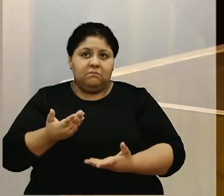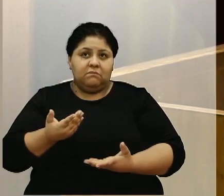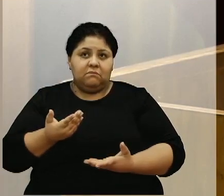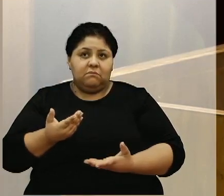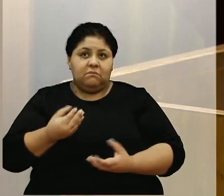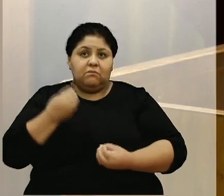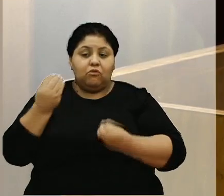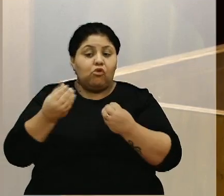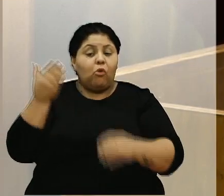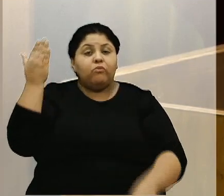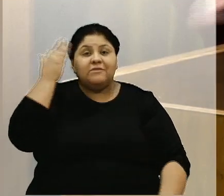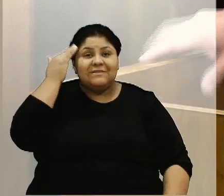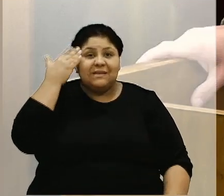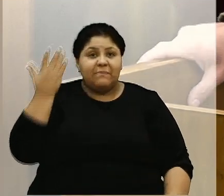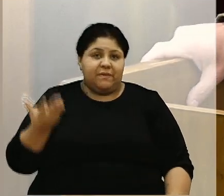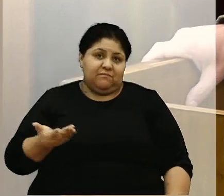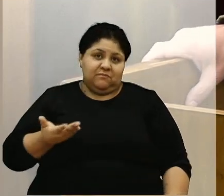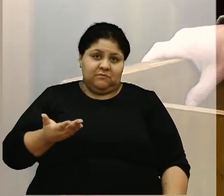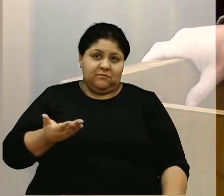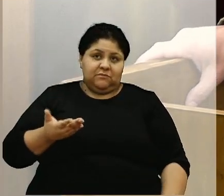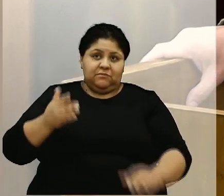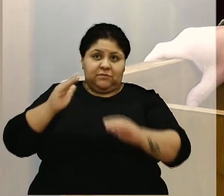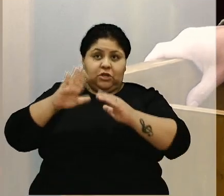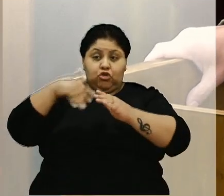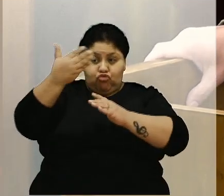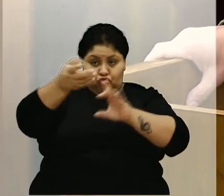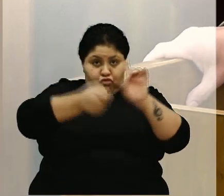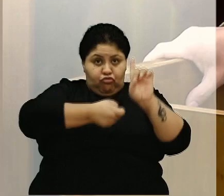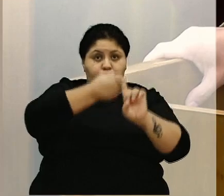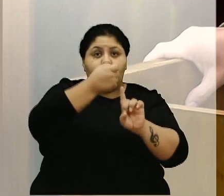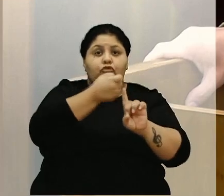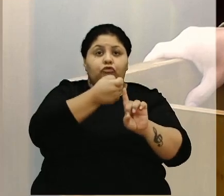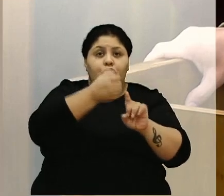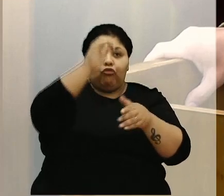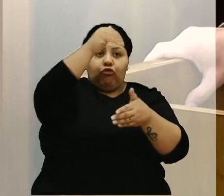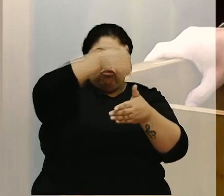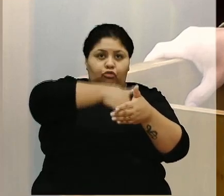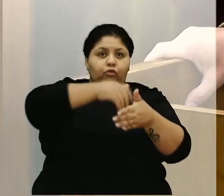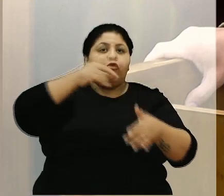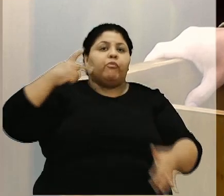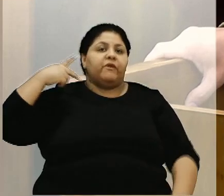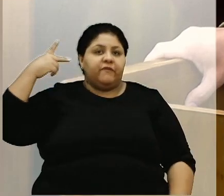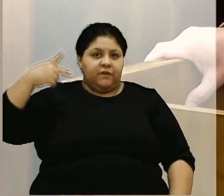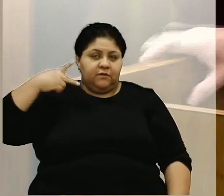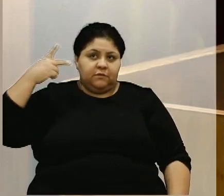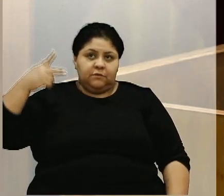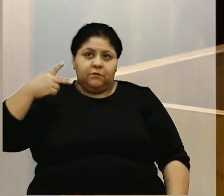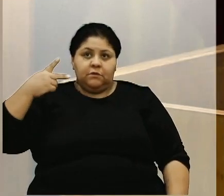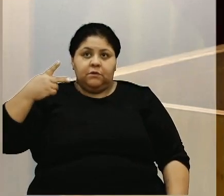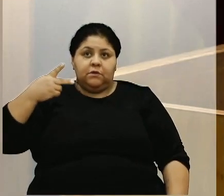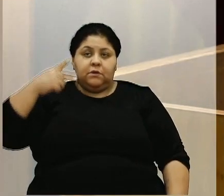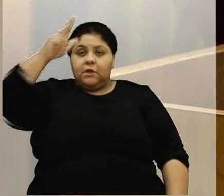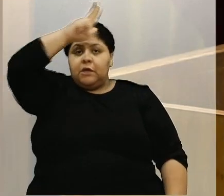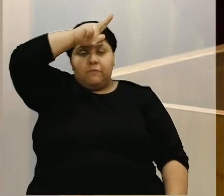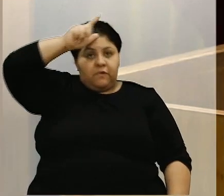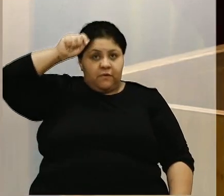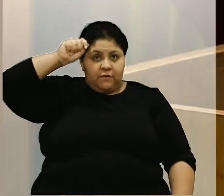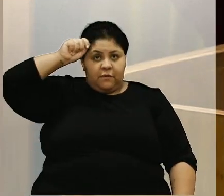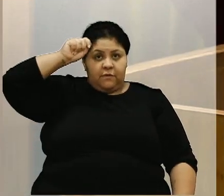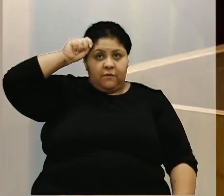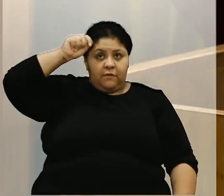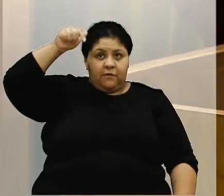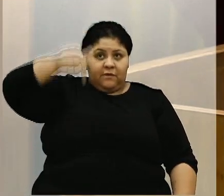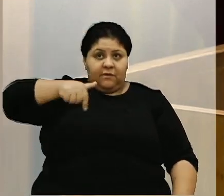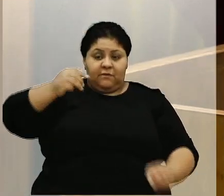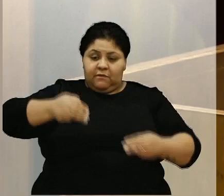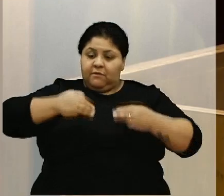Como sabemos, nos próximos meses haverá eleições para vereador e prefeito. E esta